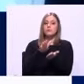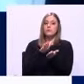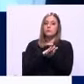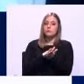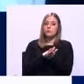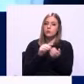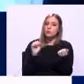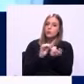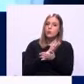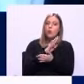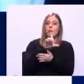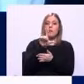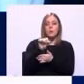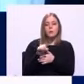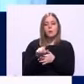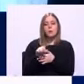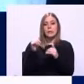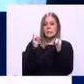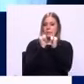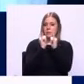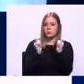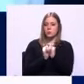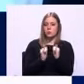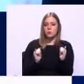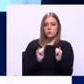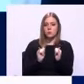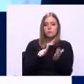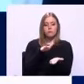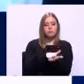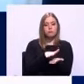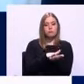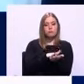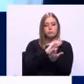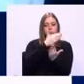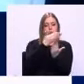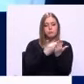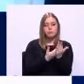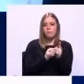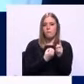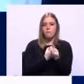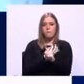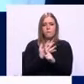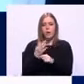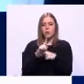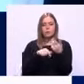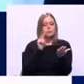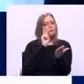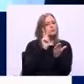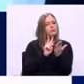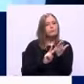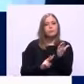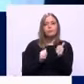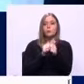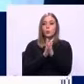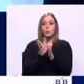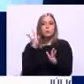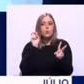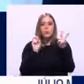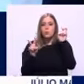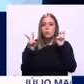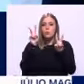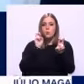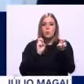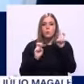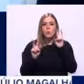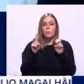lendo a imprensa, sobretudo internacional, que foi publicado documentos, lendo os documentos, ouvindo algumas pessoas, tentando perceber o que se